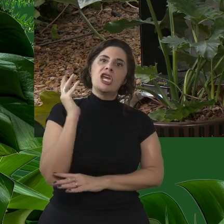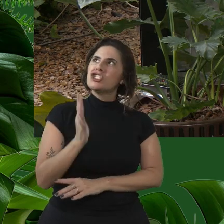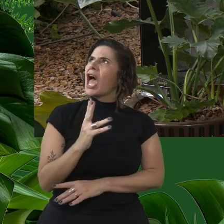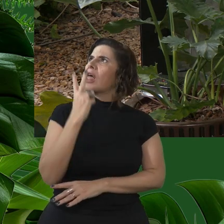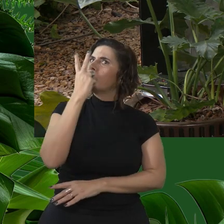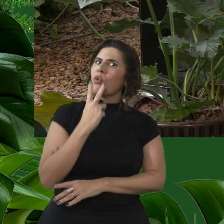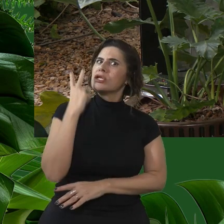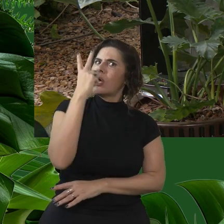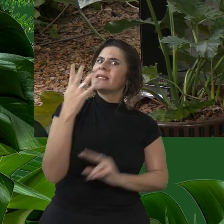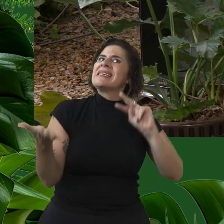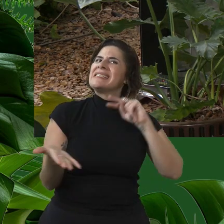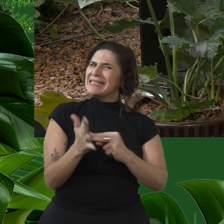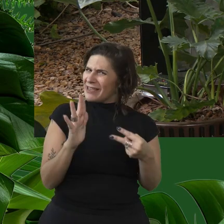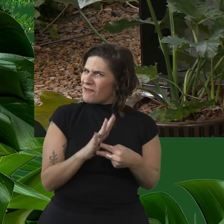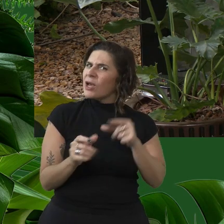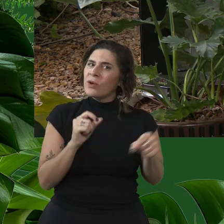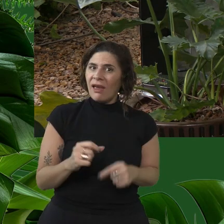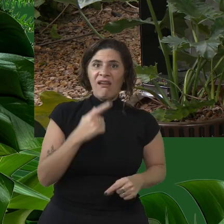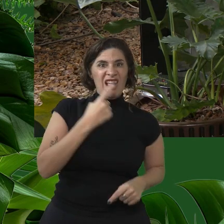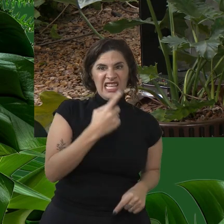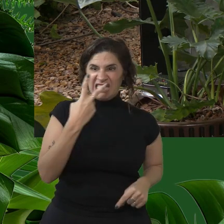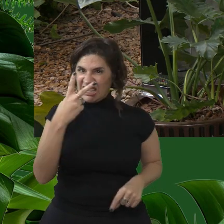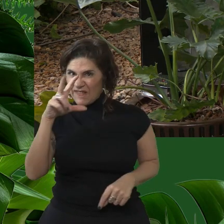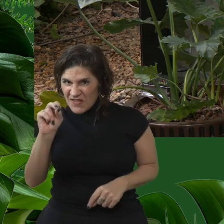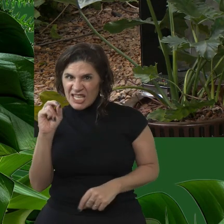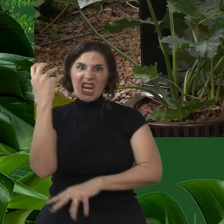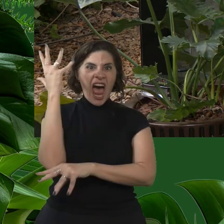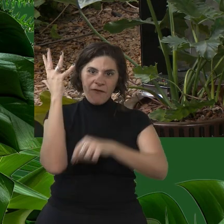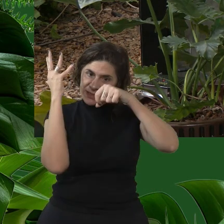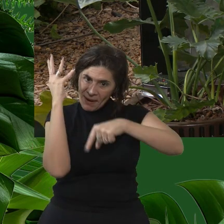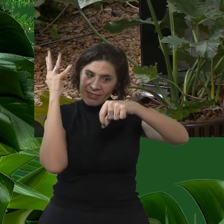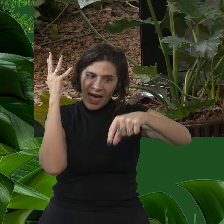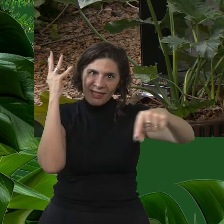certo, produção? Então, já temos 120 novas árvores plantadas!